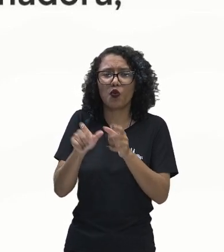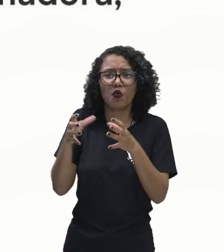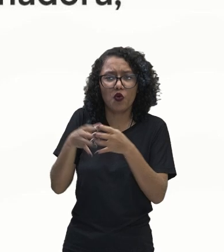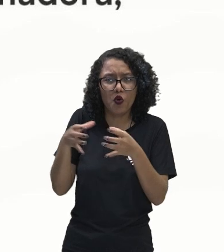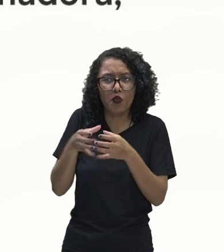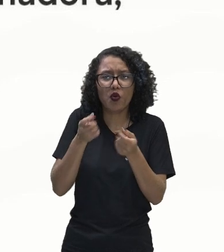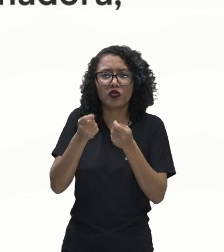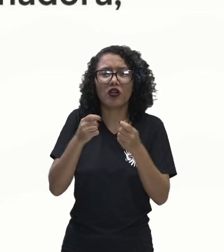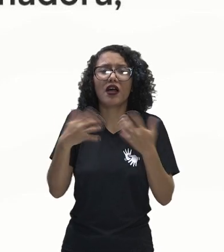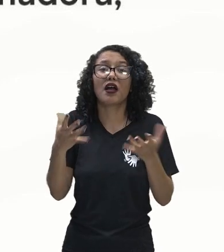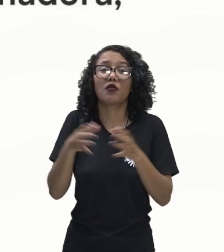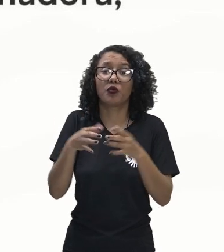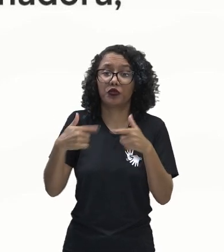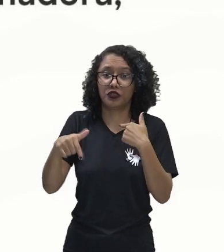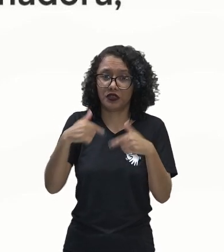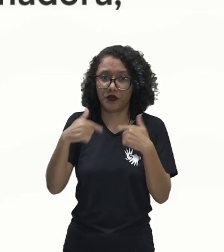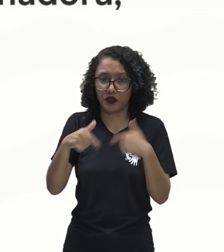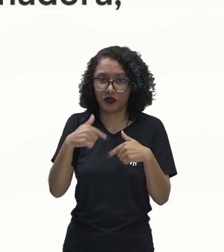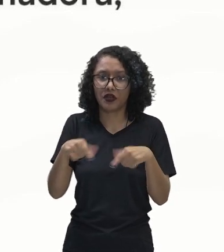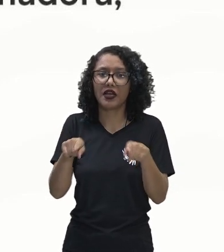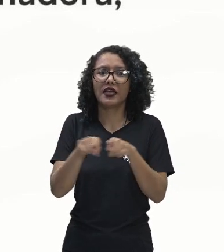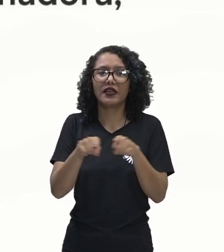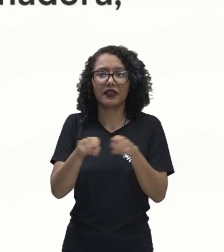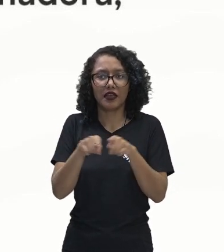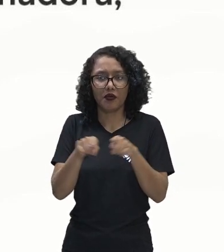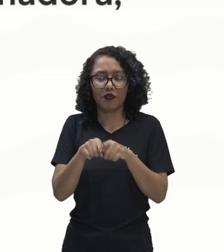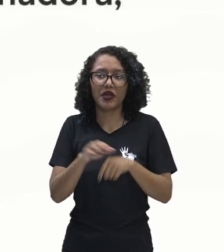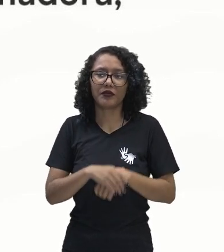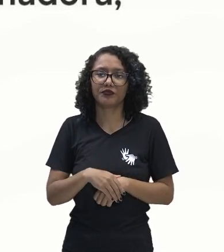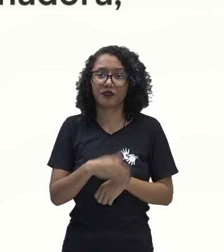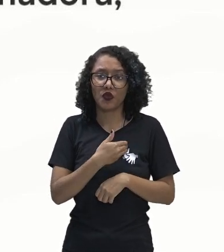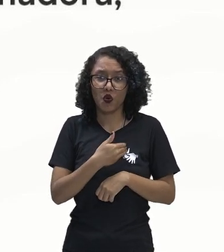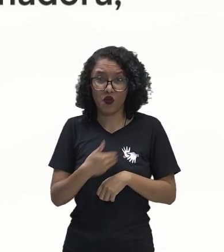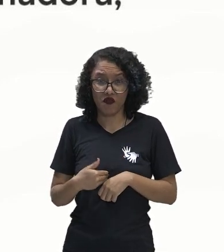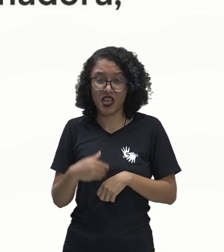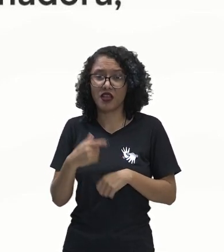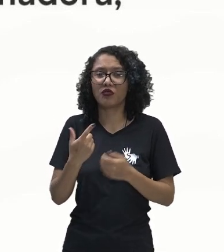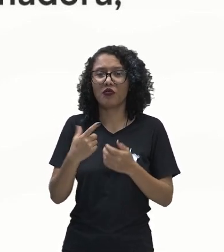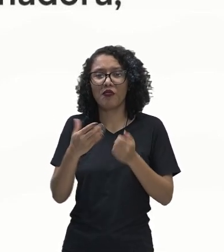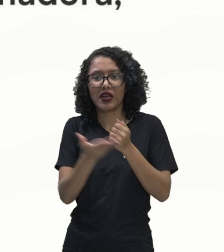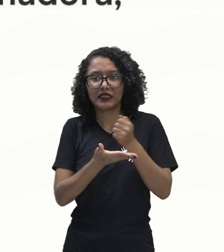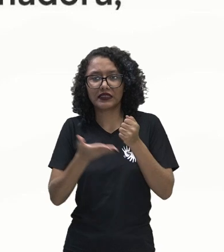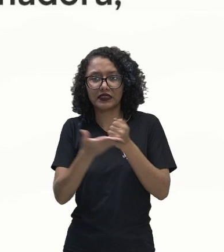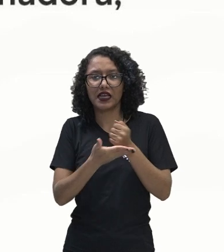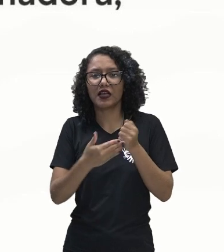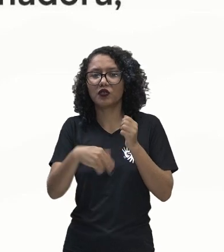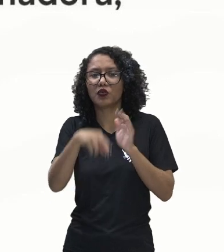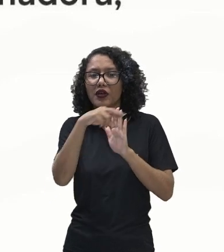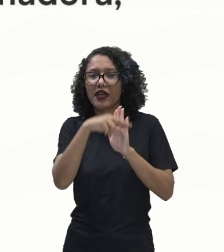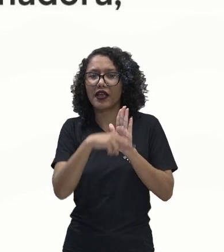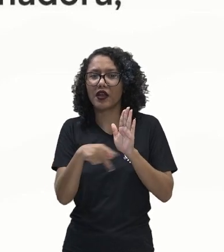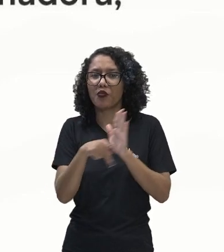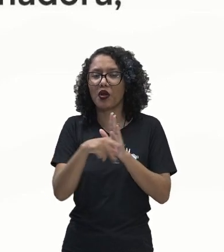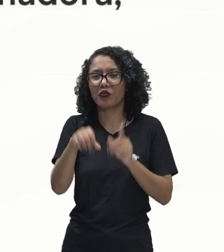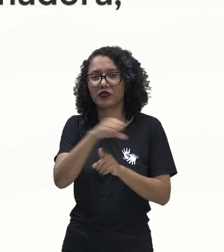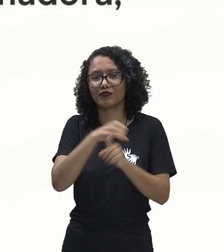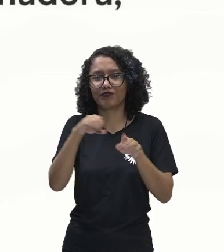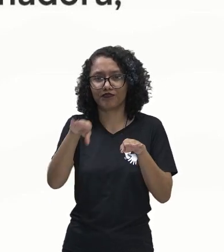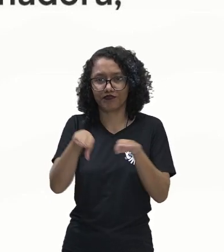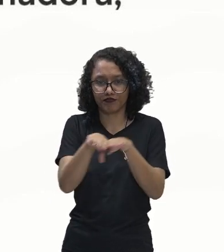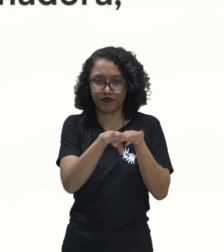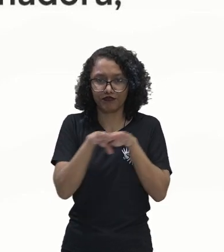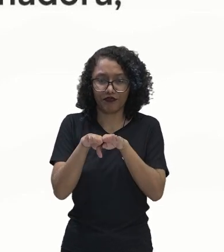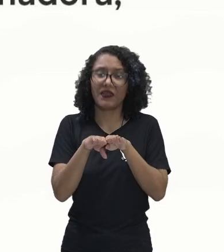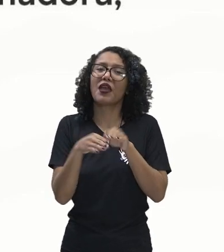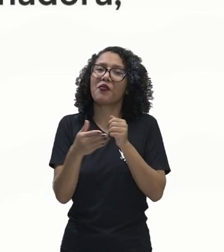gestão pública orientada pelo princípio da igualdade social. Então, baseado nas ideias de Karl